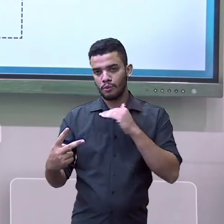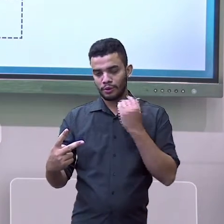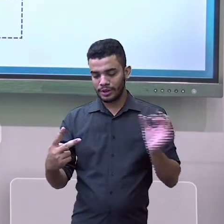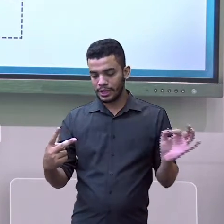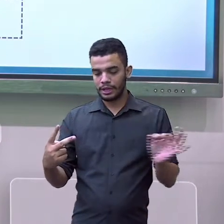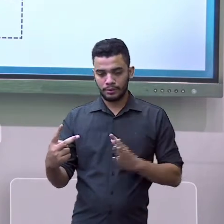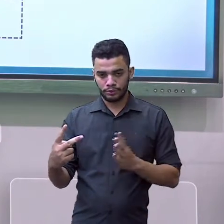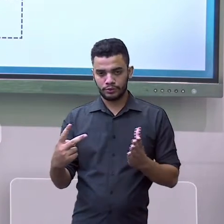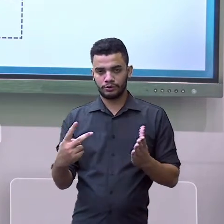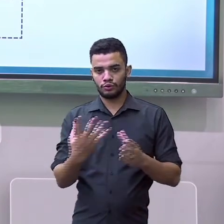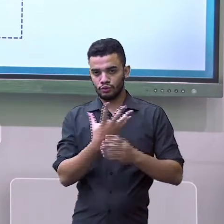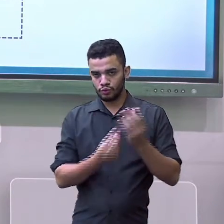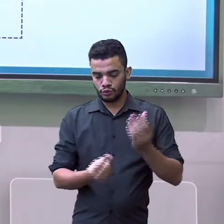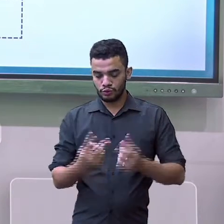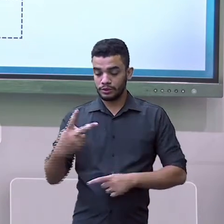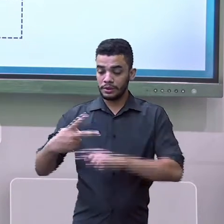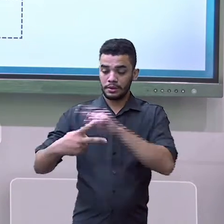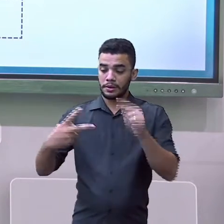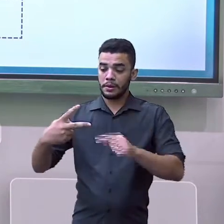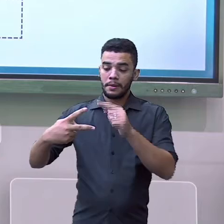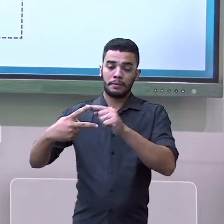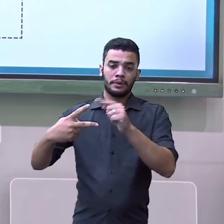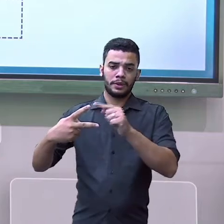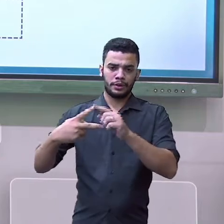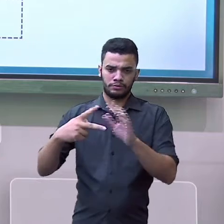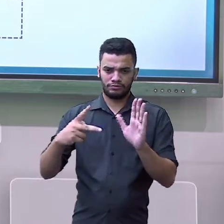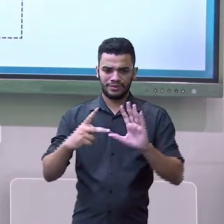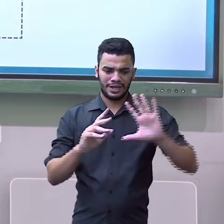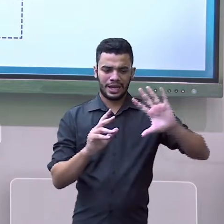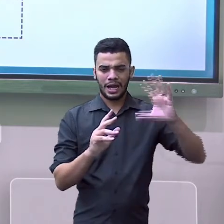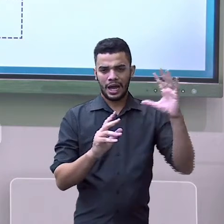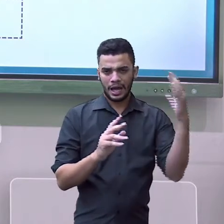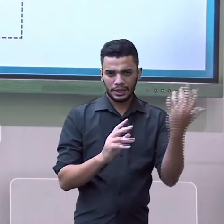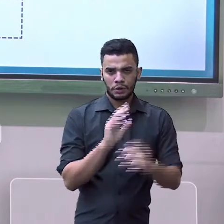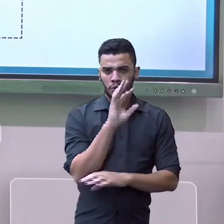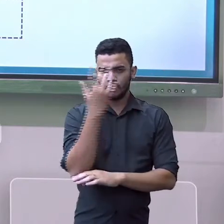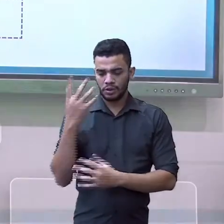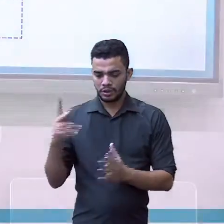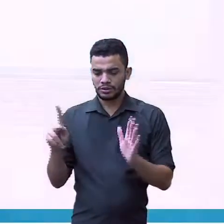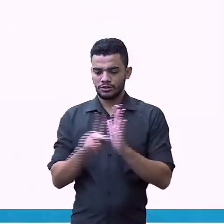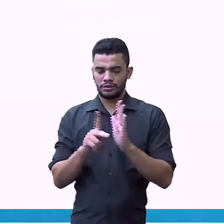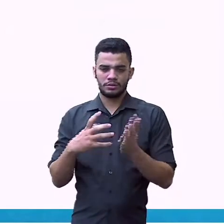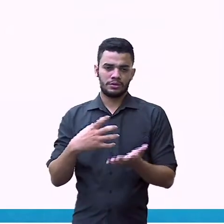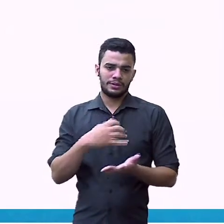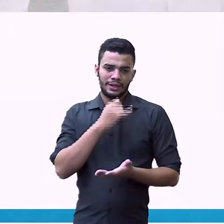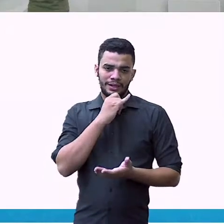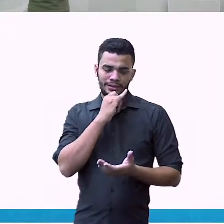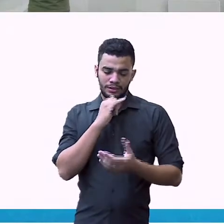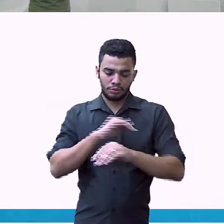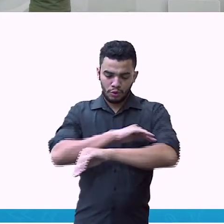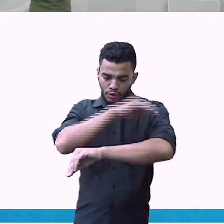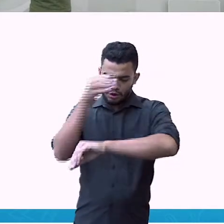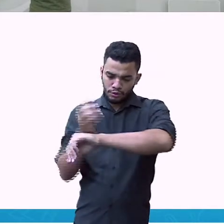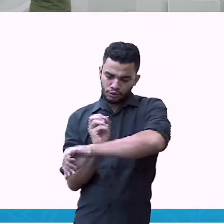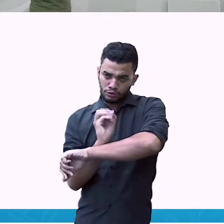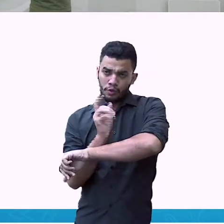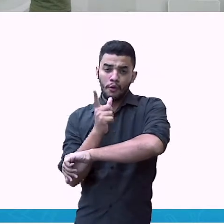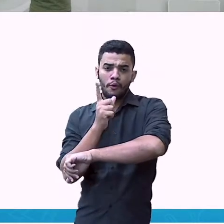uma erupção vulcânica. E uma segunda maneira seria a